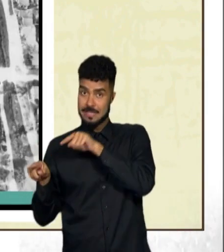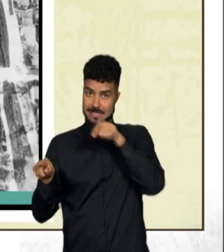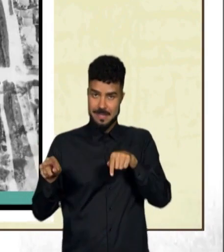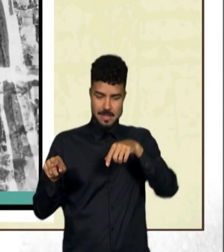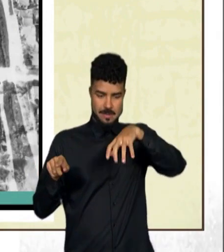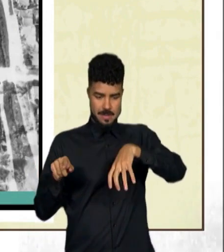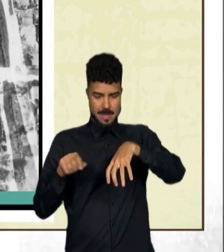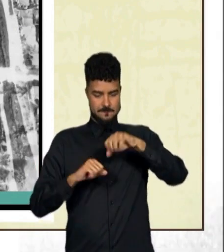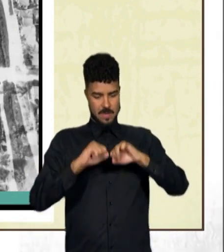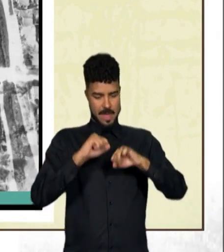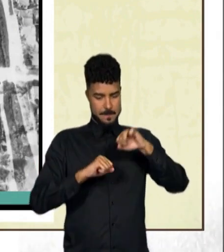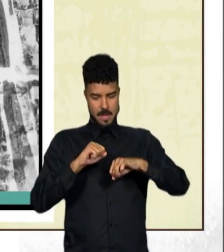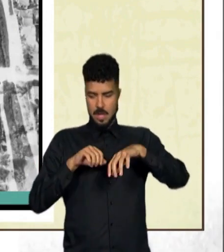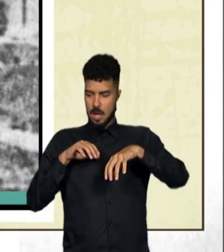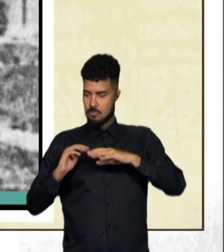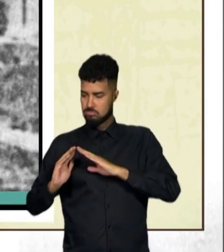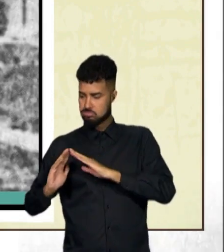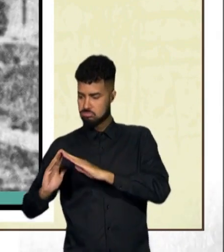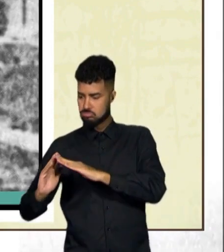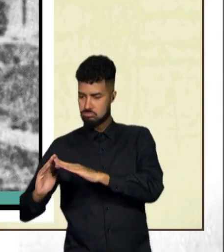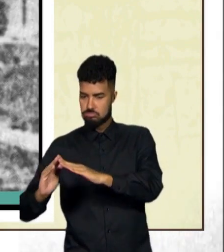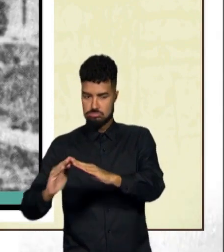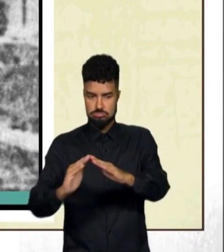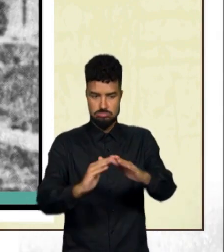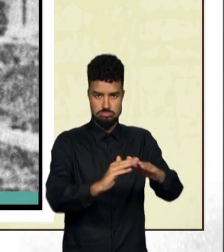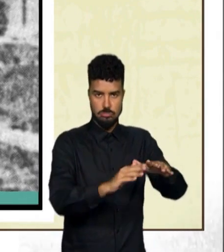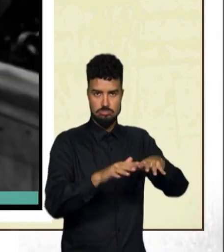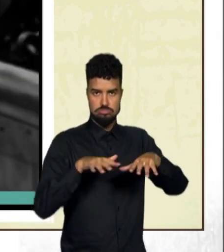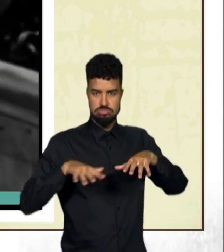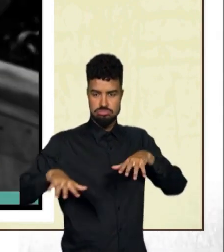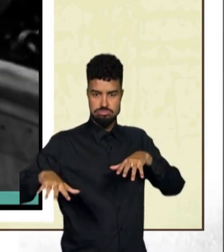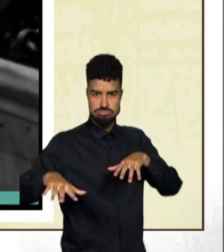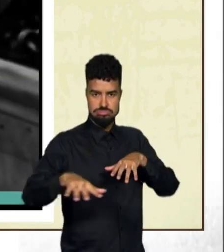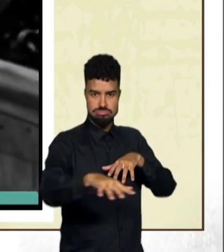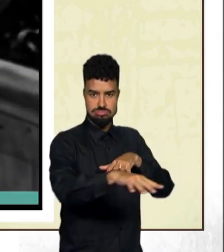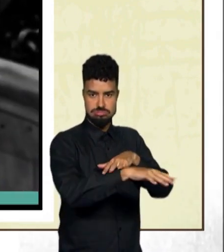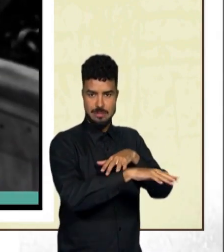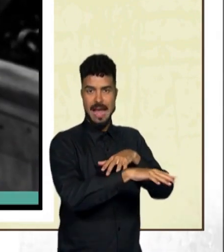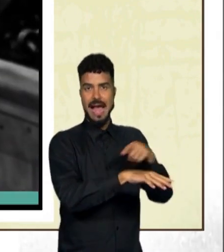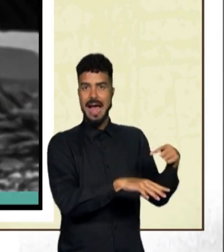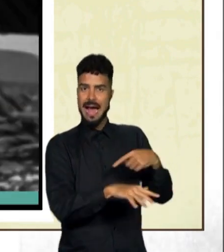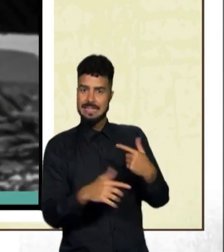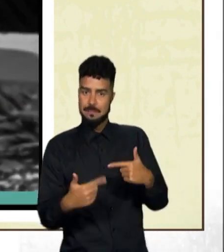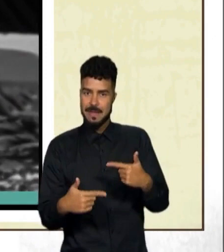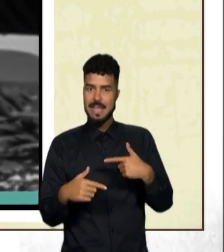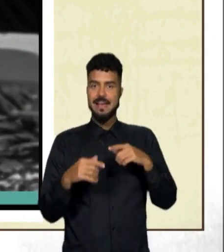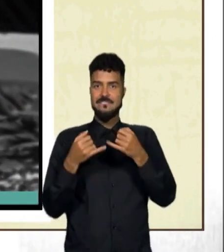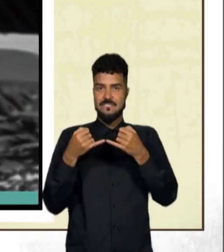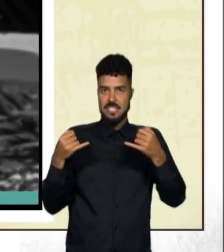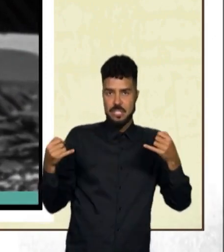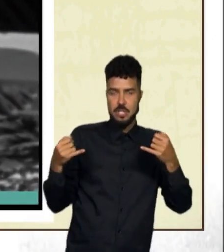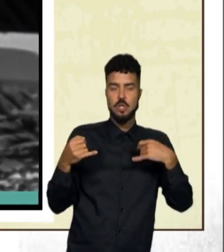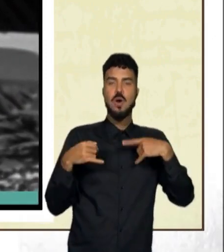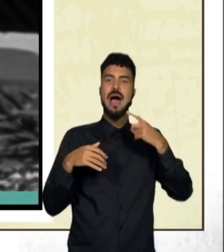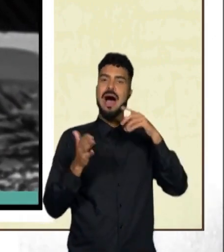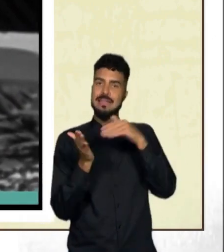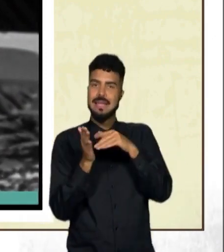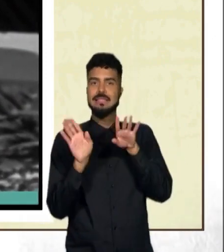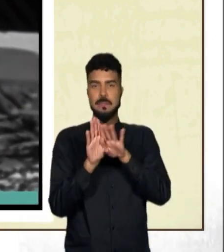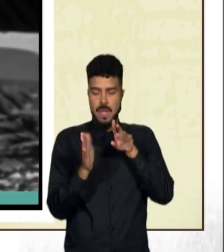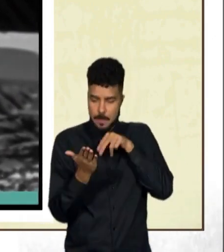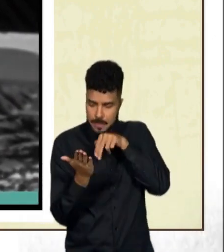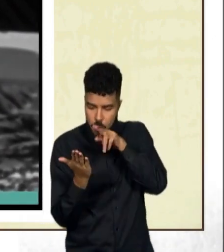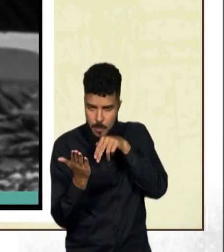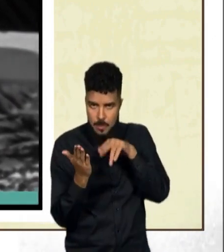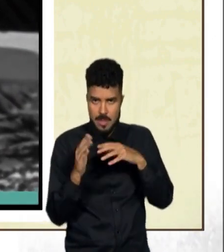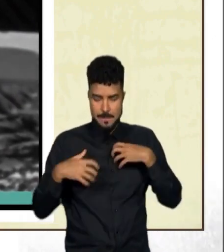dessa fábrica, ao redor dessa comunidade operária que produzia desde o fio até tecidos estampados.